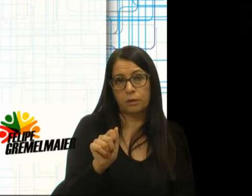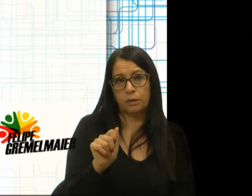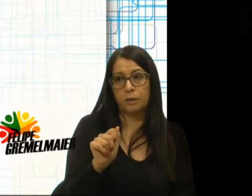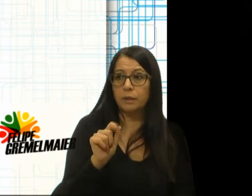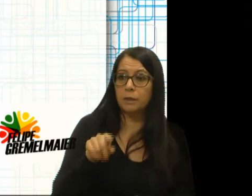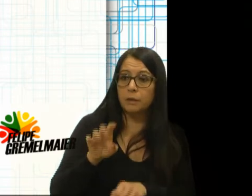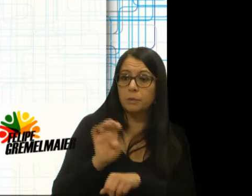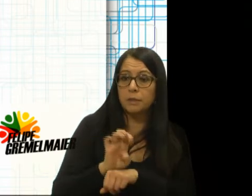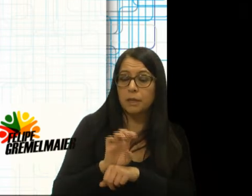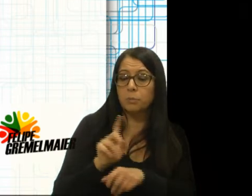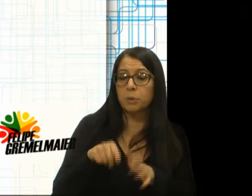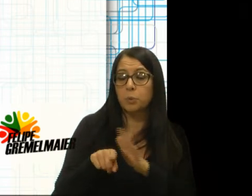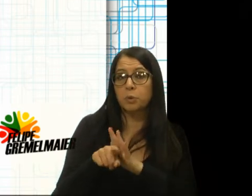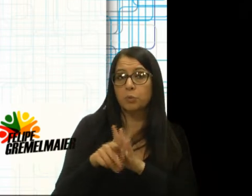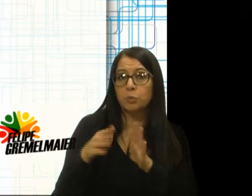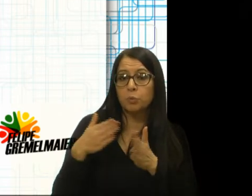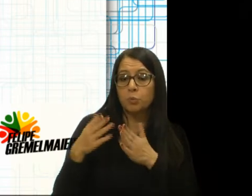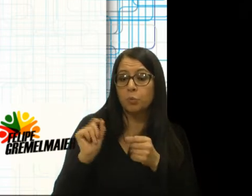ao município,